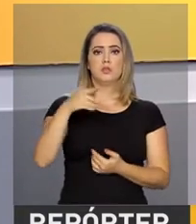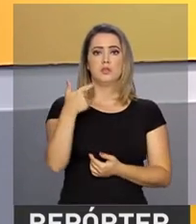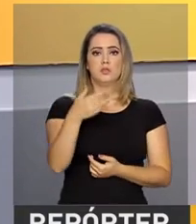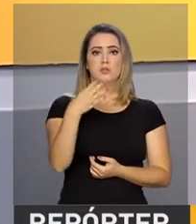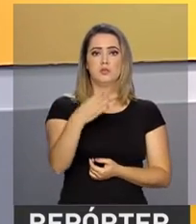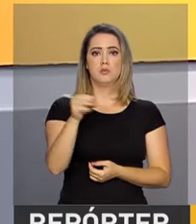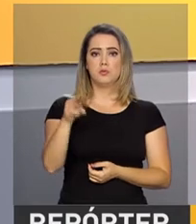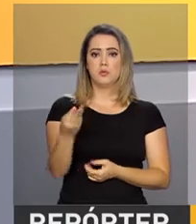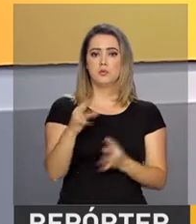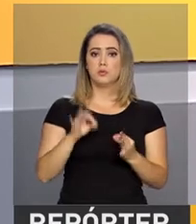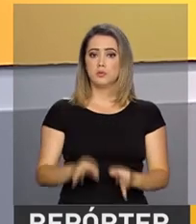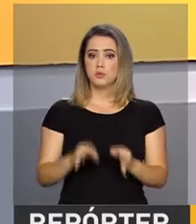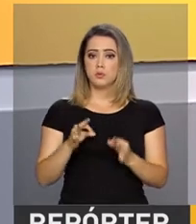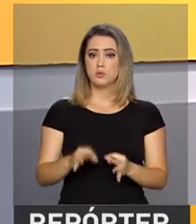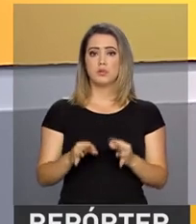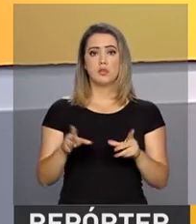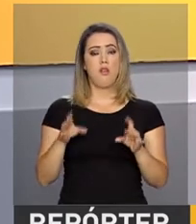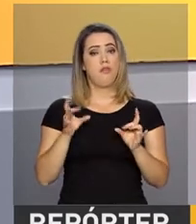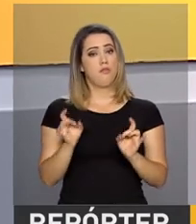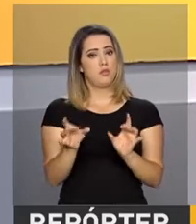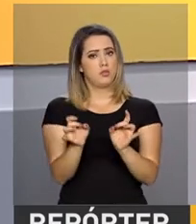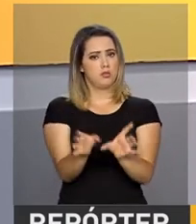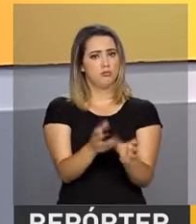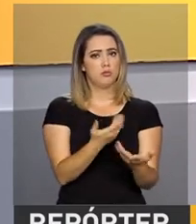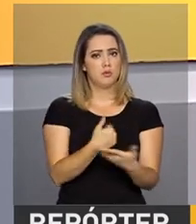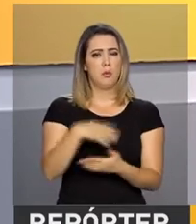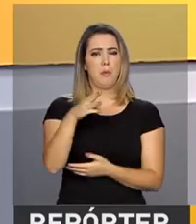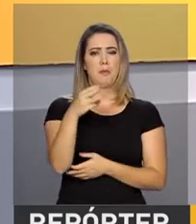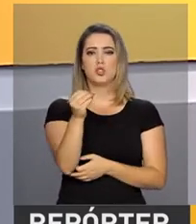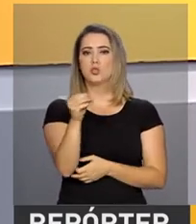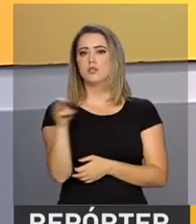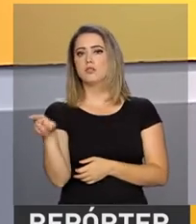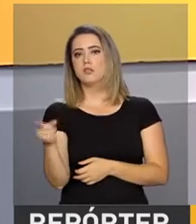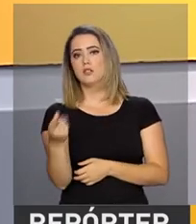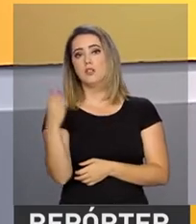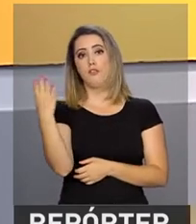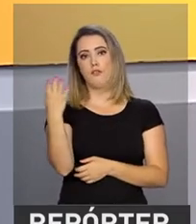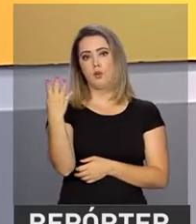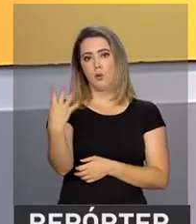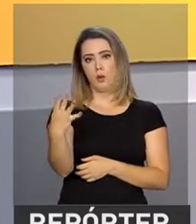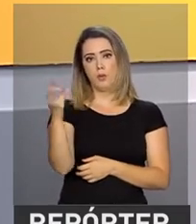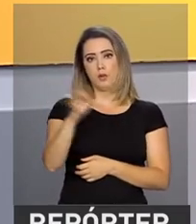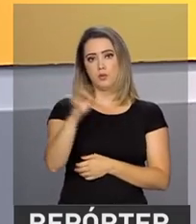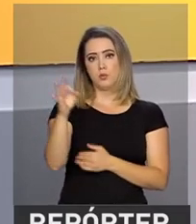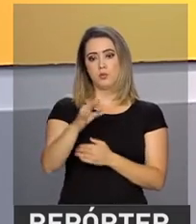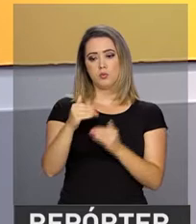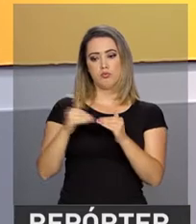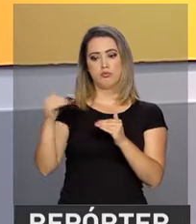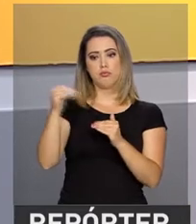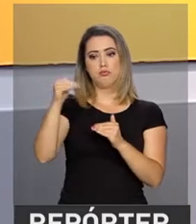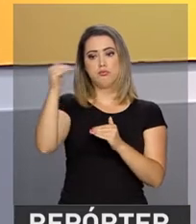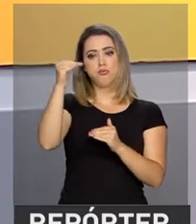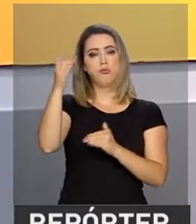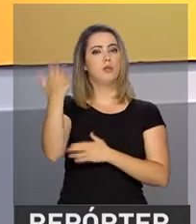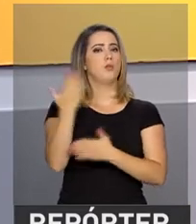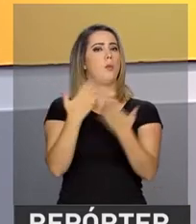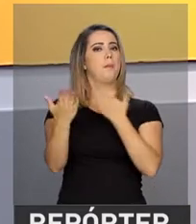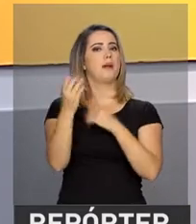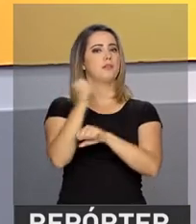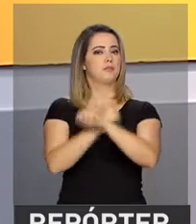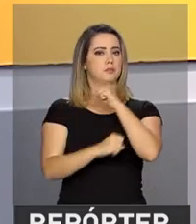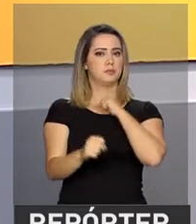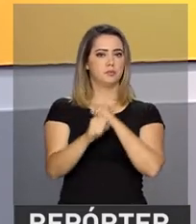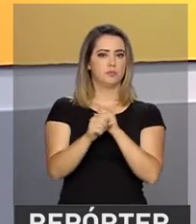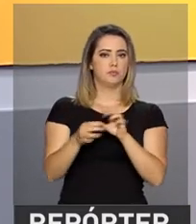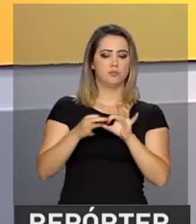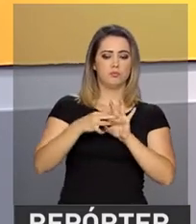240 milhões de toneladas com alta de 30,4 por cento em relação a 2006 a estimativa da área a ser